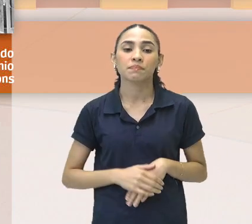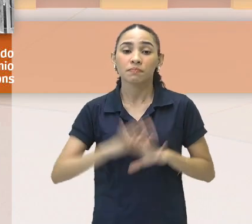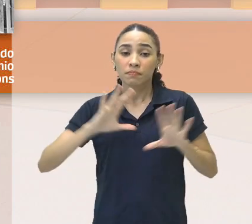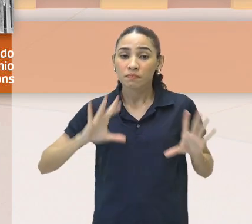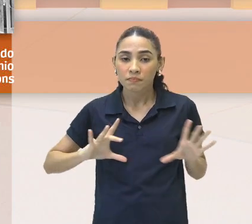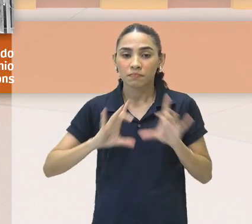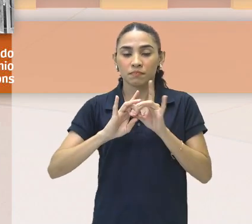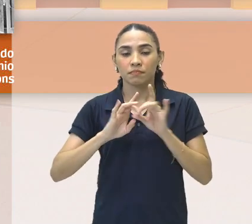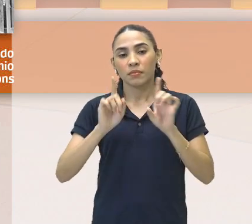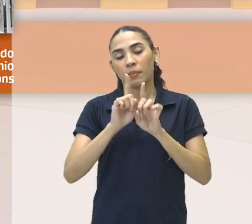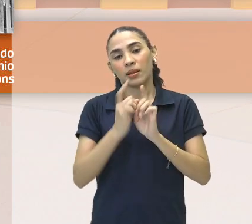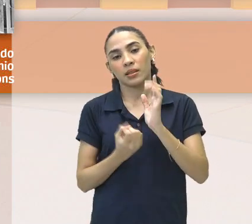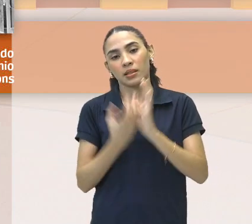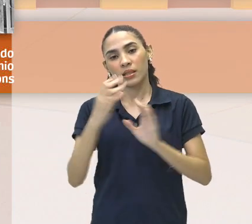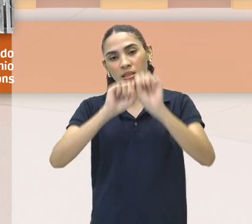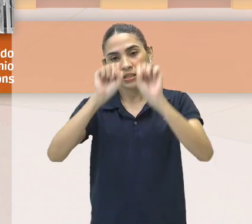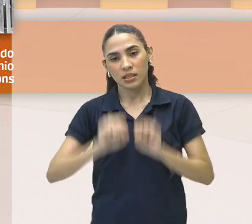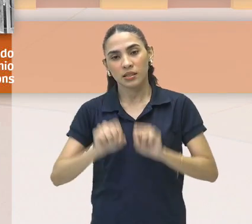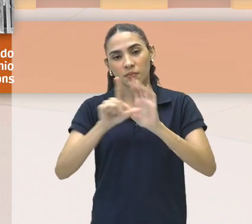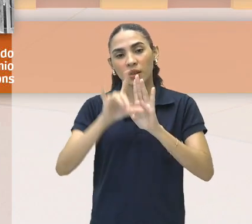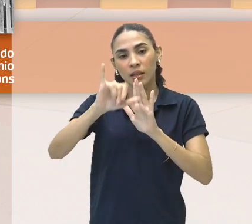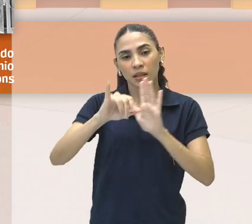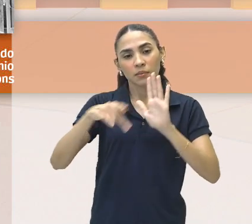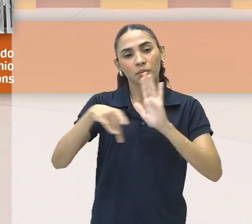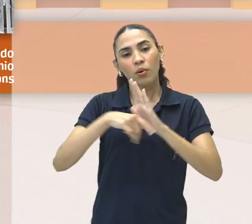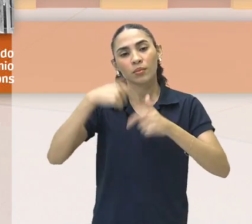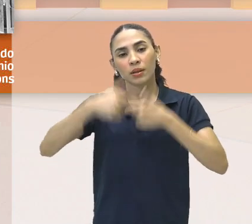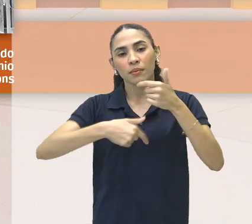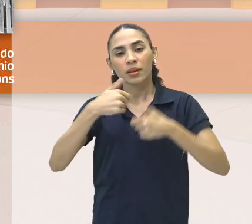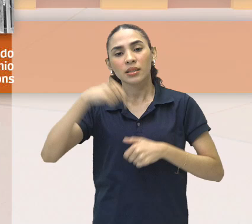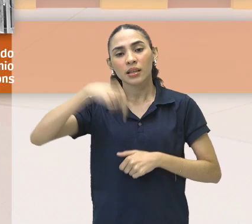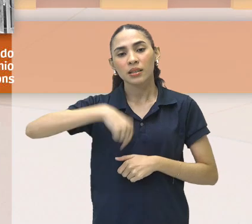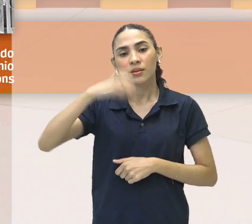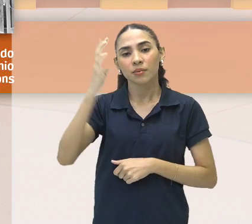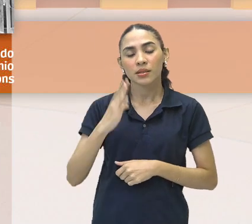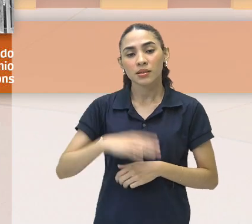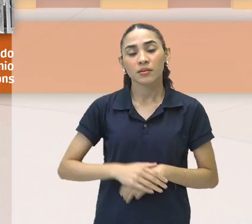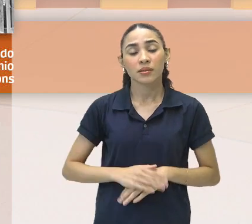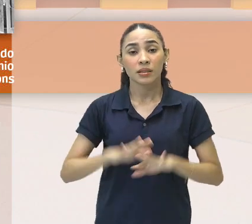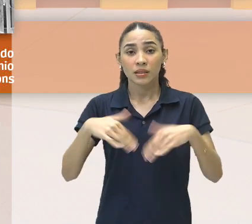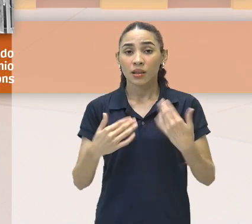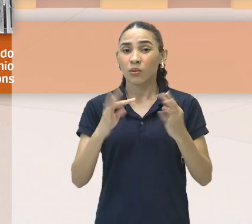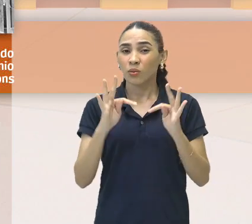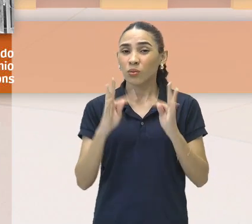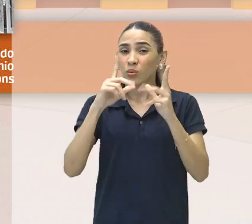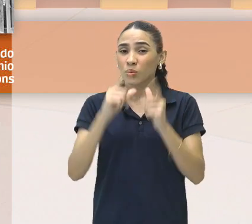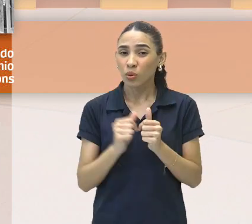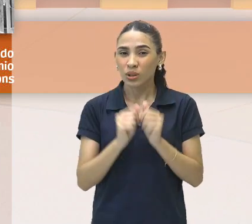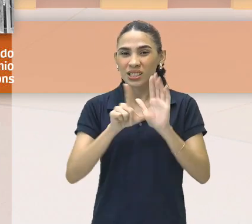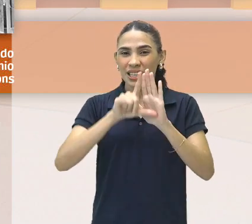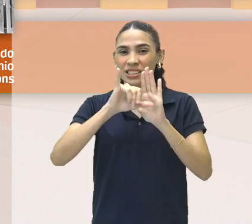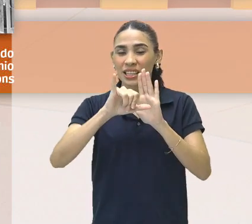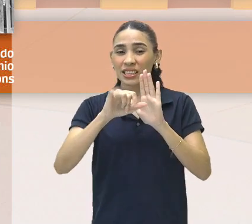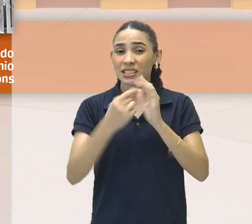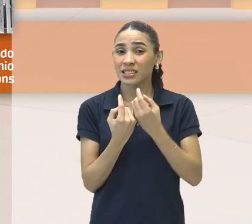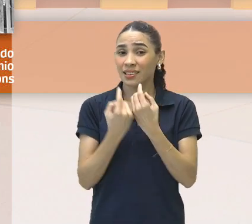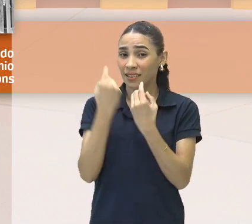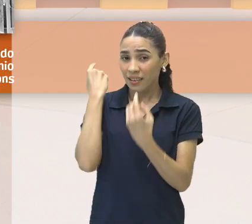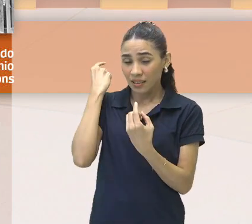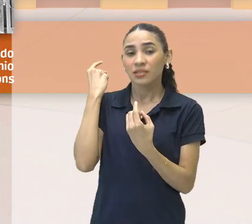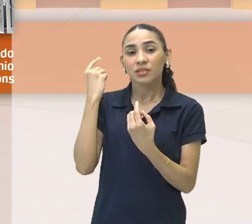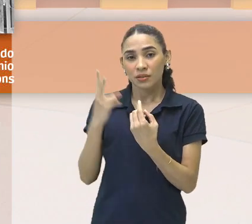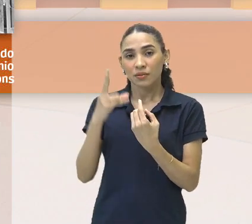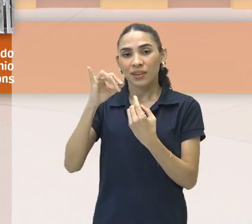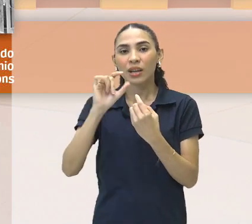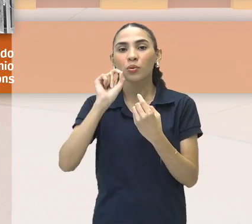e sistematizar a legislação trabalhista no Brasil. Então, todas as leis anteriores que nós vimos, né, vão